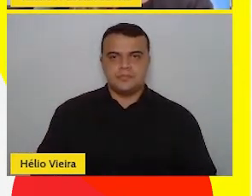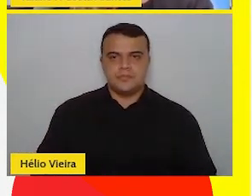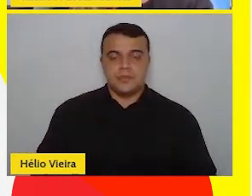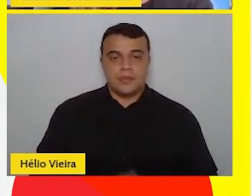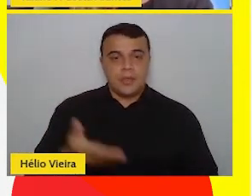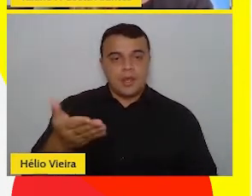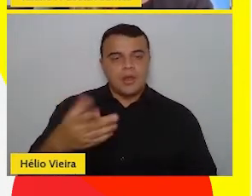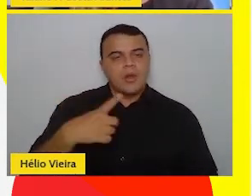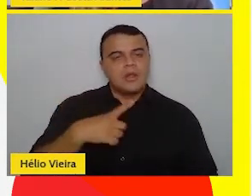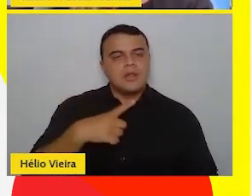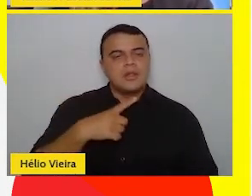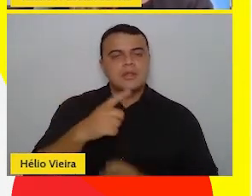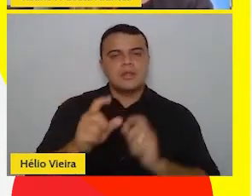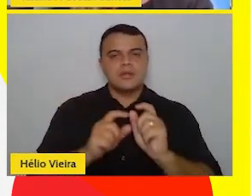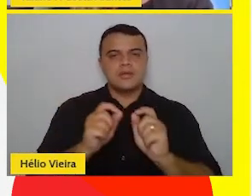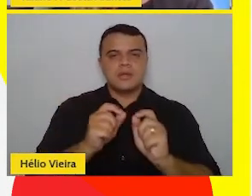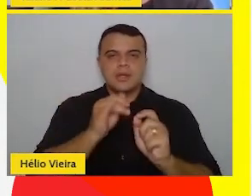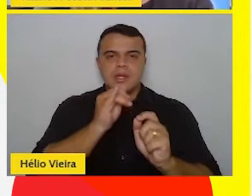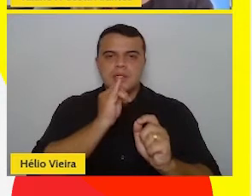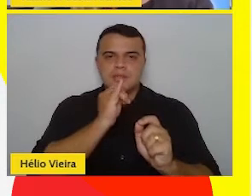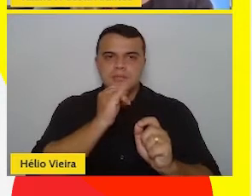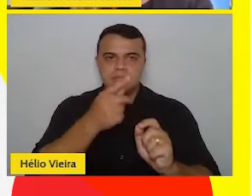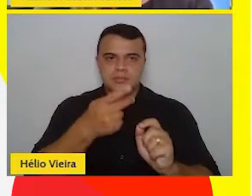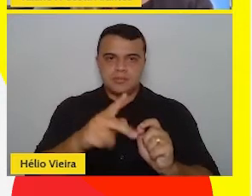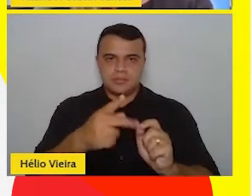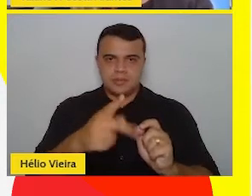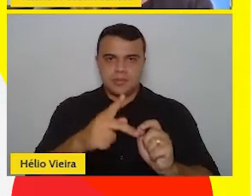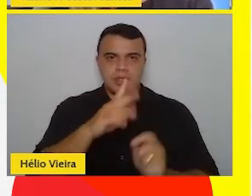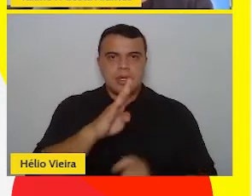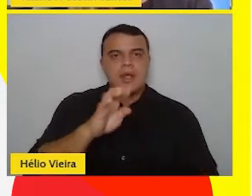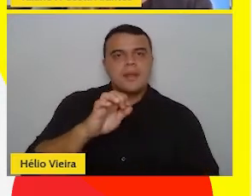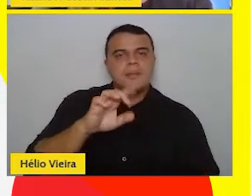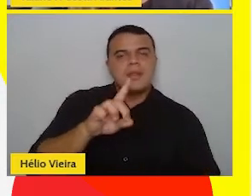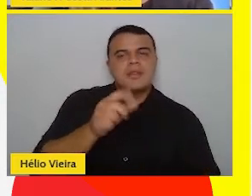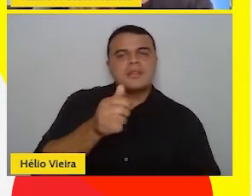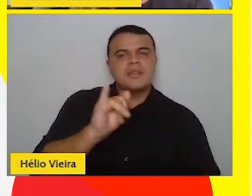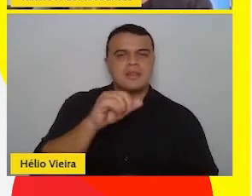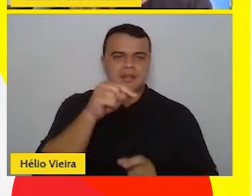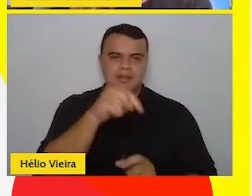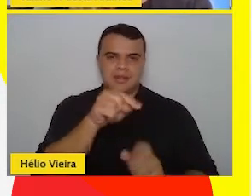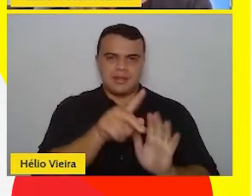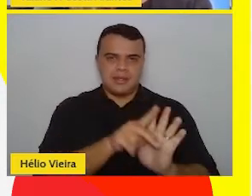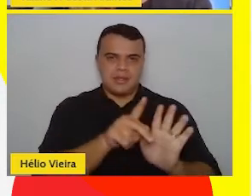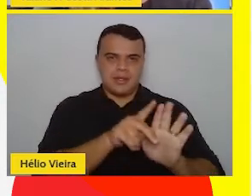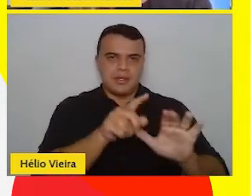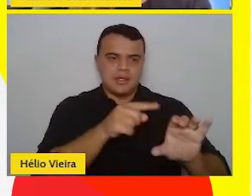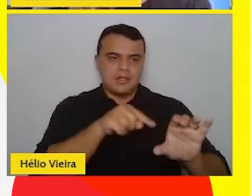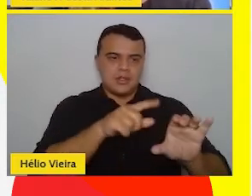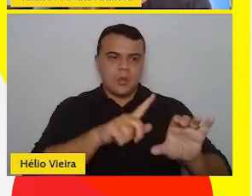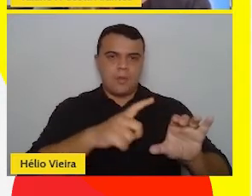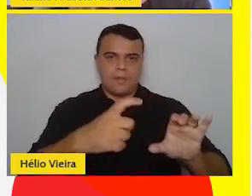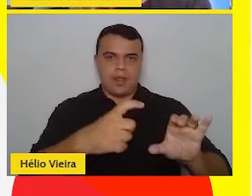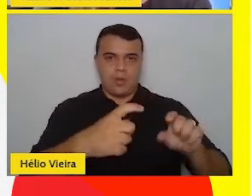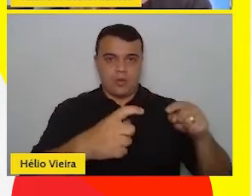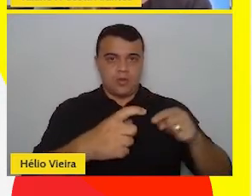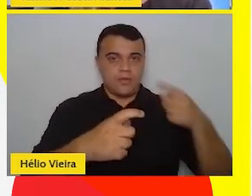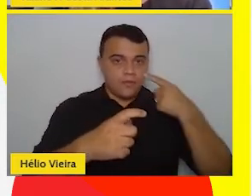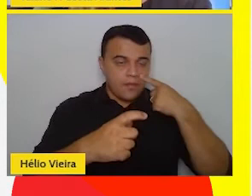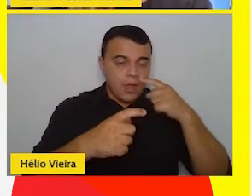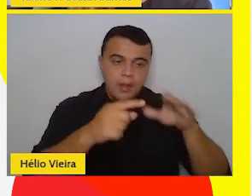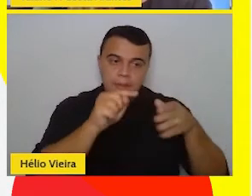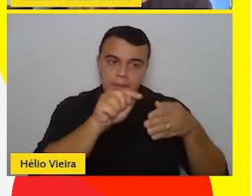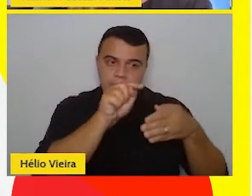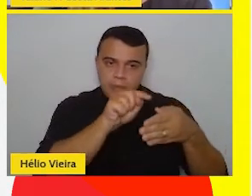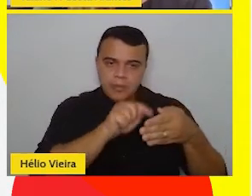Aqui a gente tem um detalhe do ponto Bend-Aid. Então, aqui no círculo maior, a gente vê os pontos,